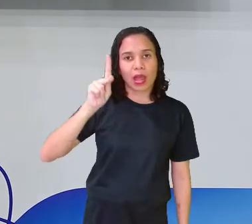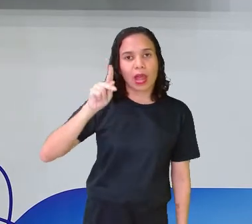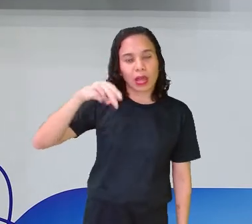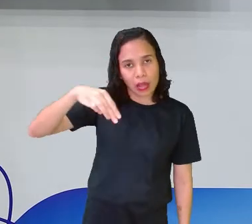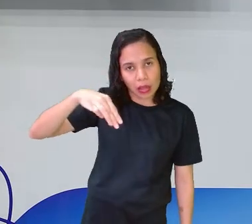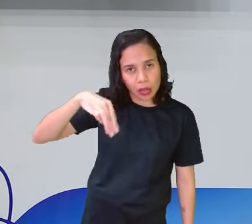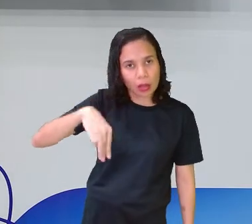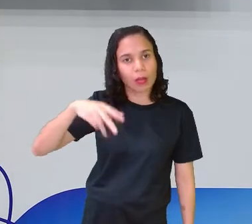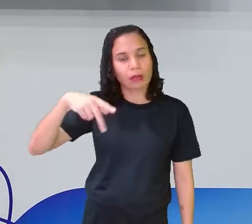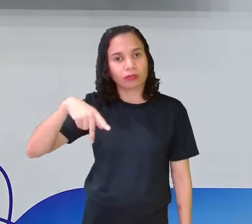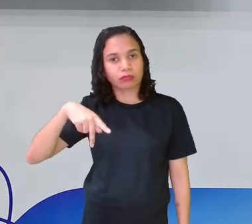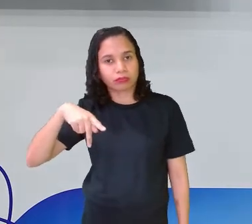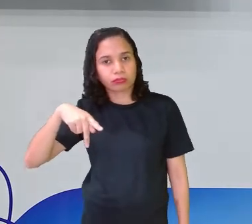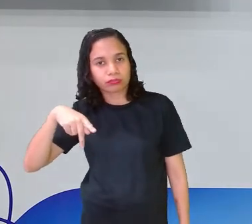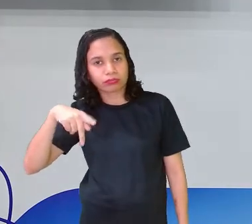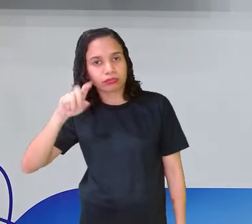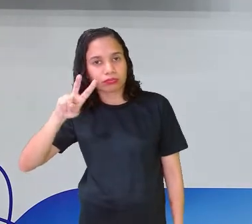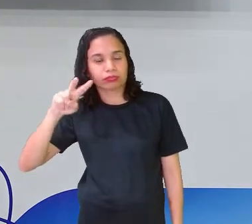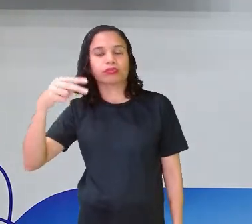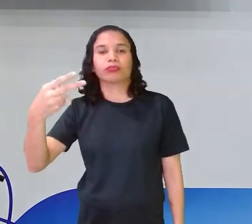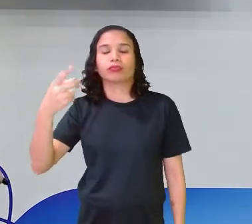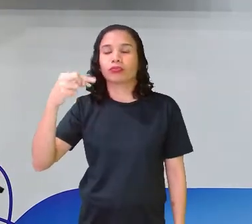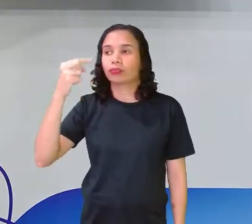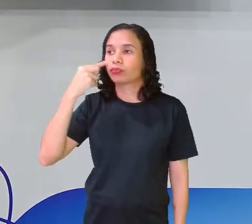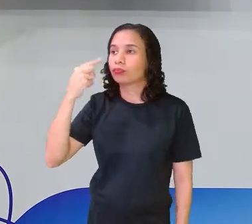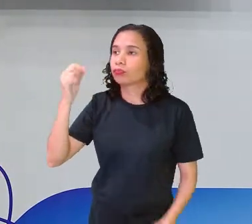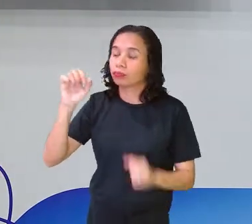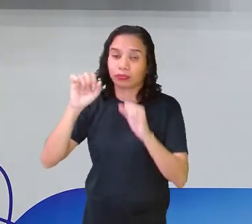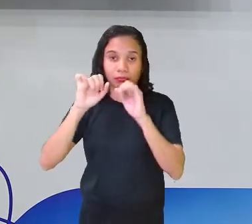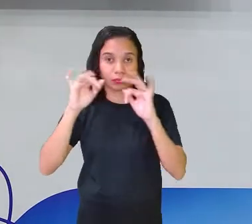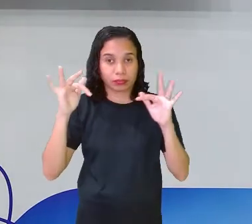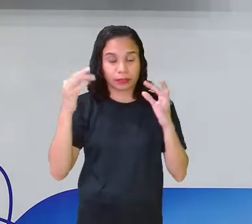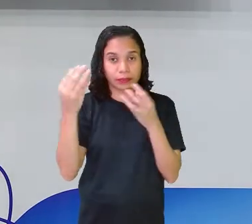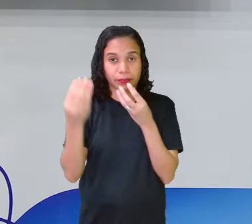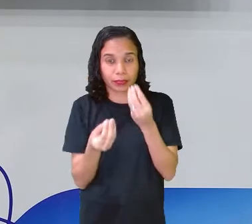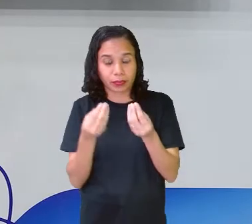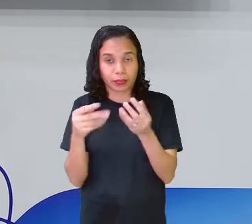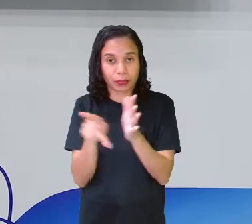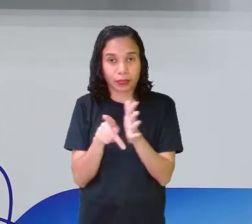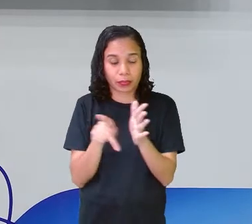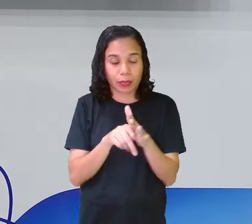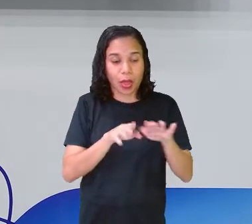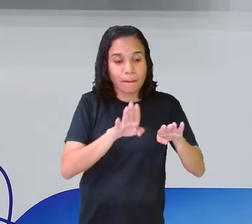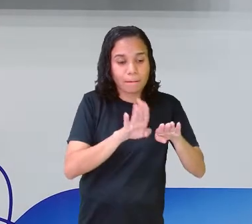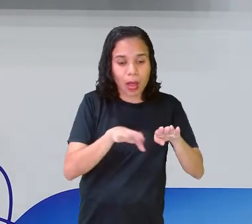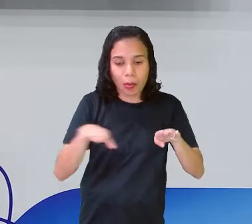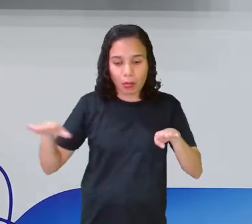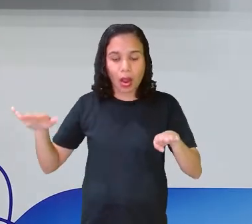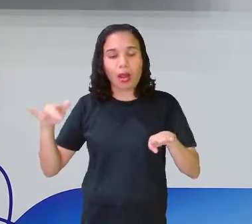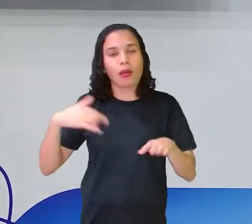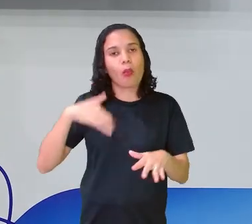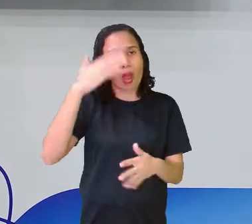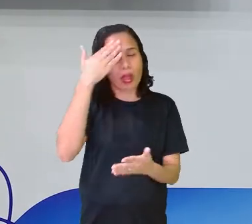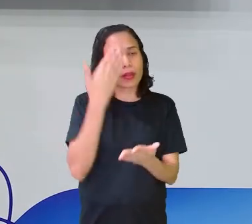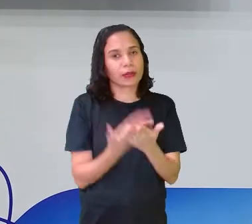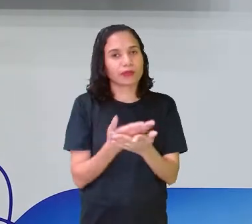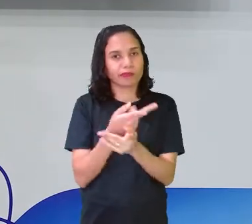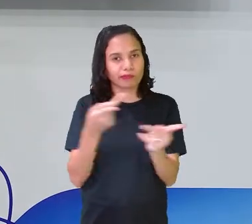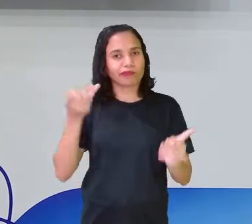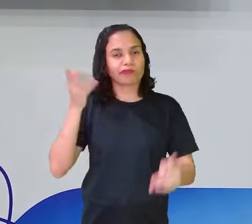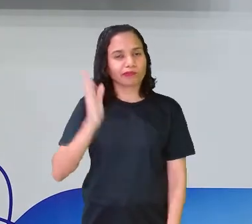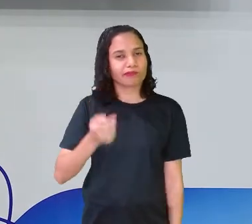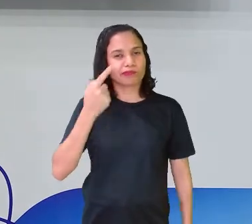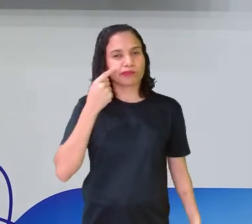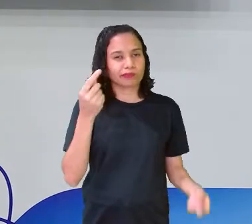enfim. Aqui fica muito clara essa questão da cerâmica. Eu acho, inclusive, que você já deve ter